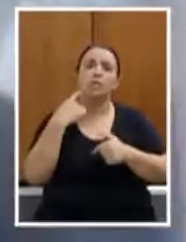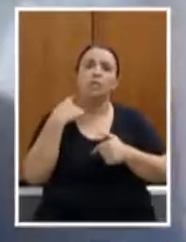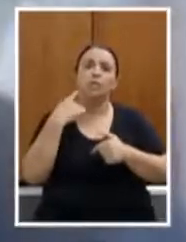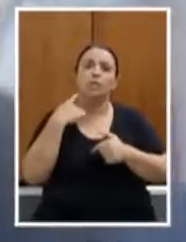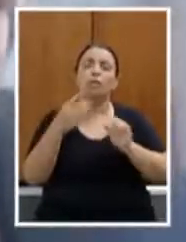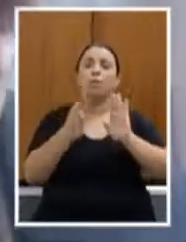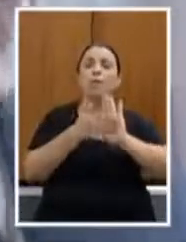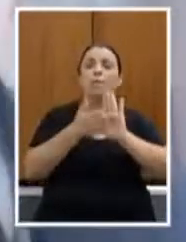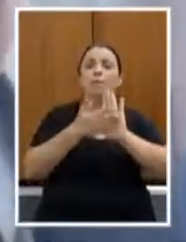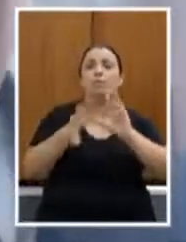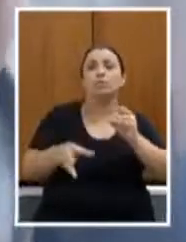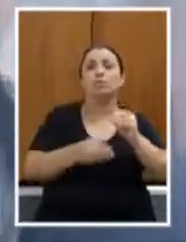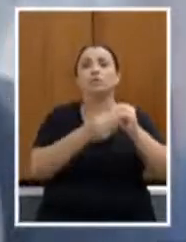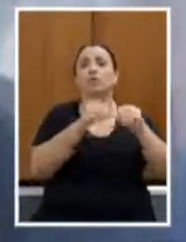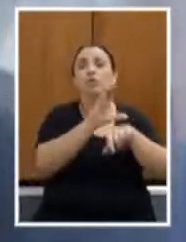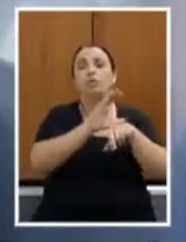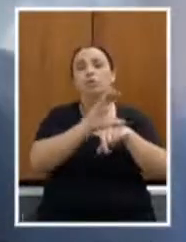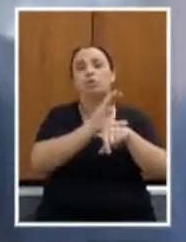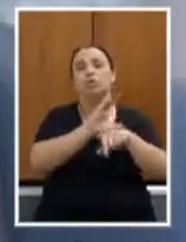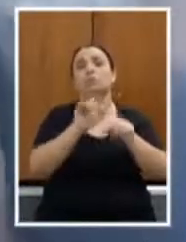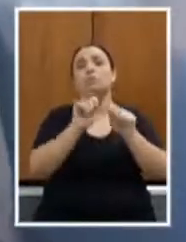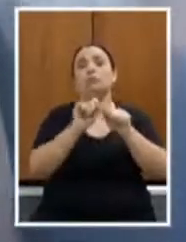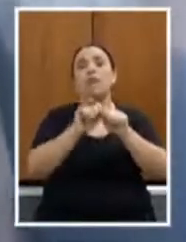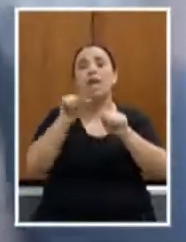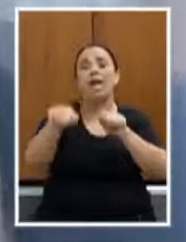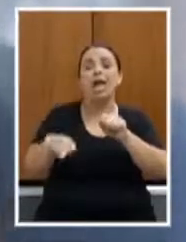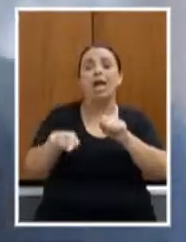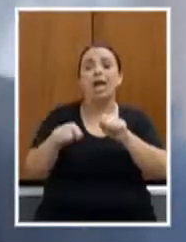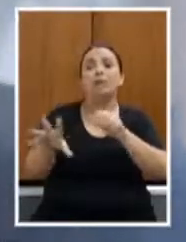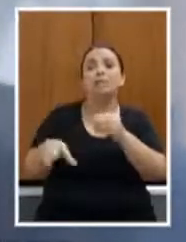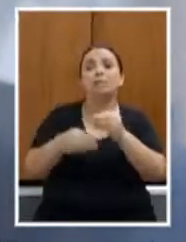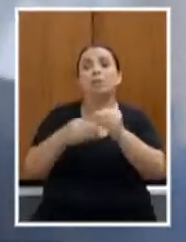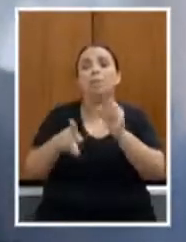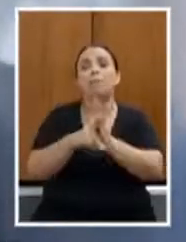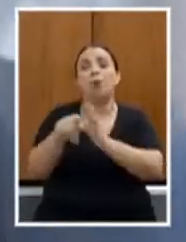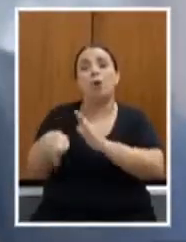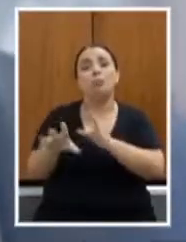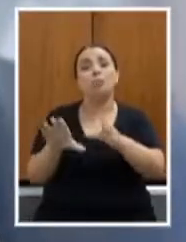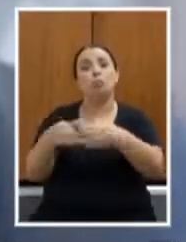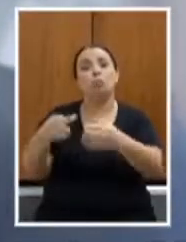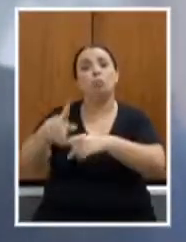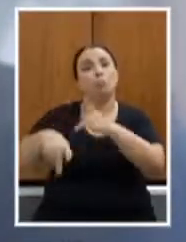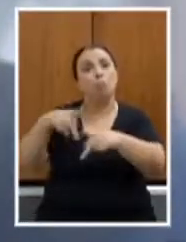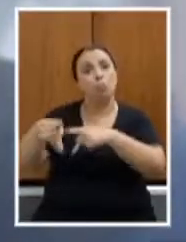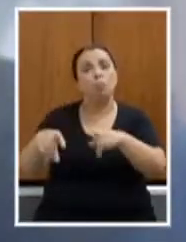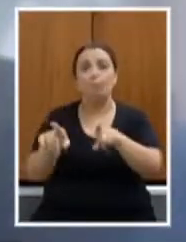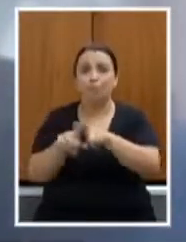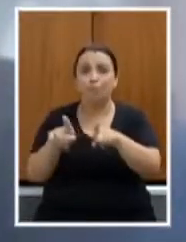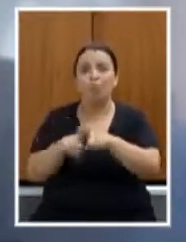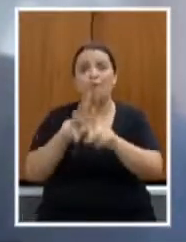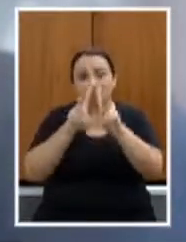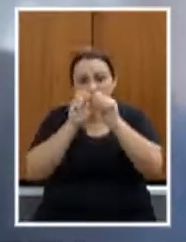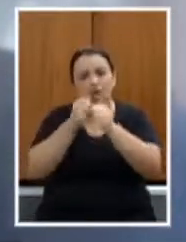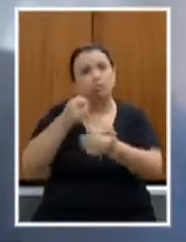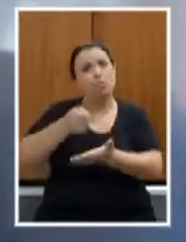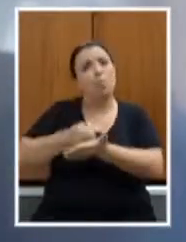presidente, para tornar as emendas populares também impositivas.